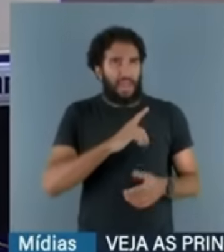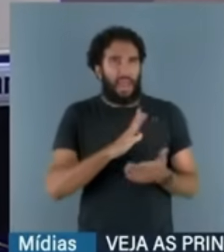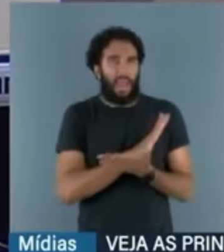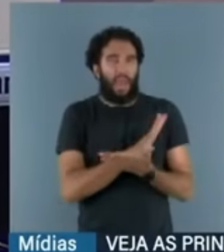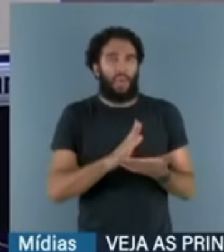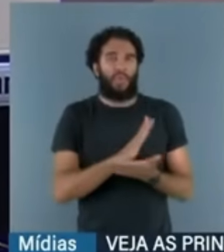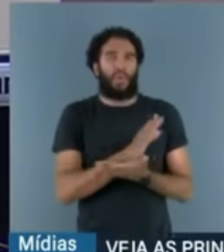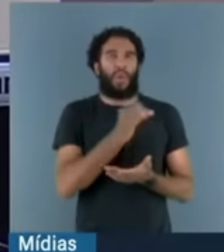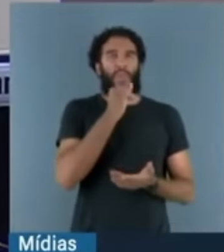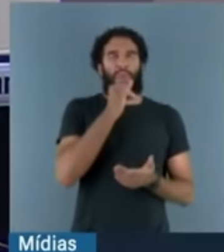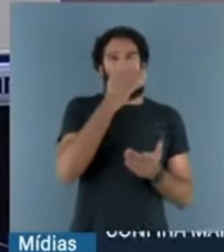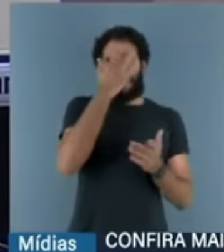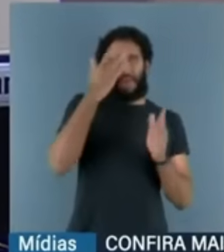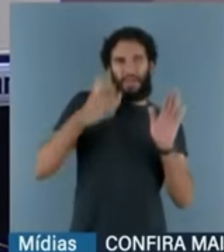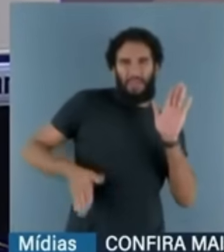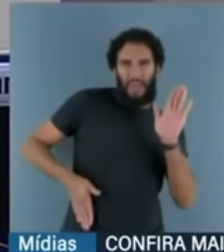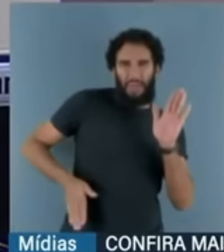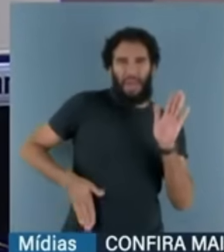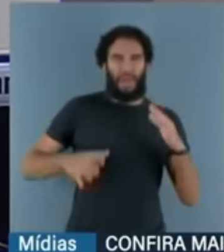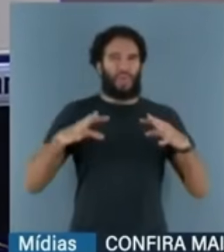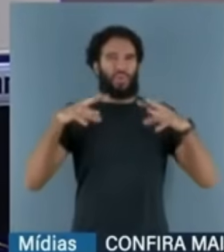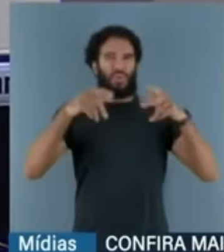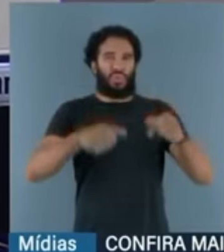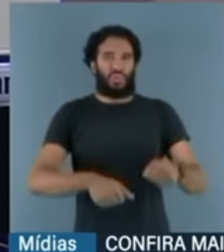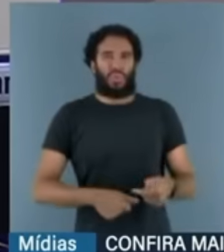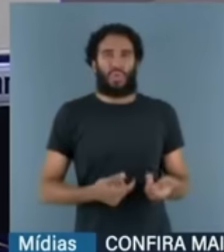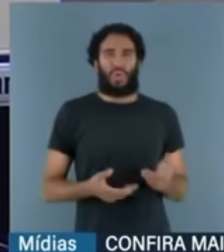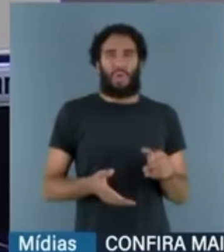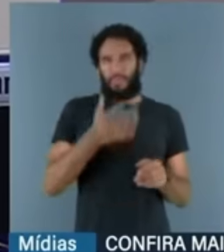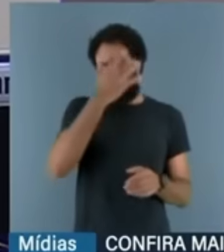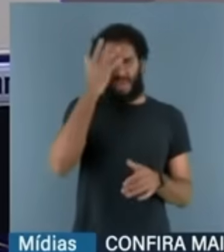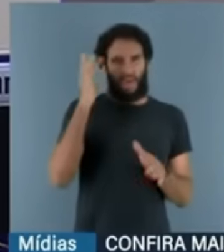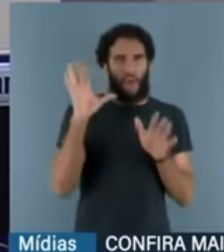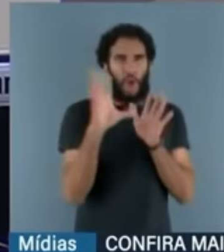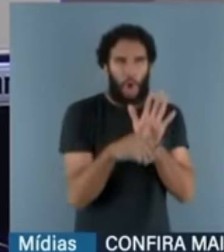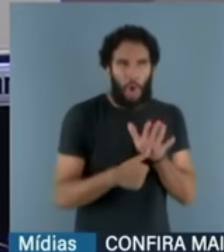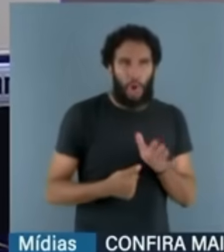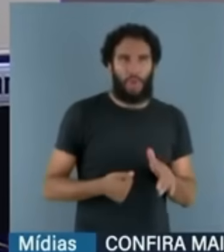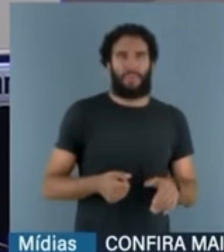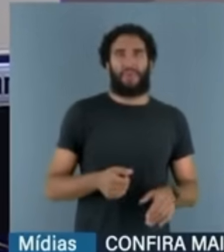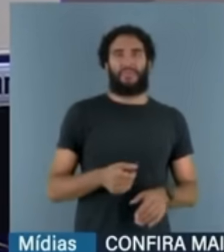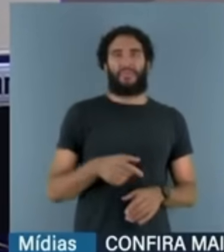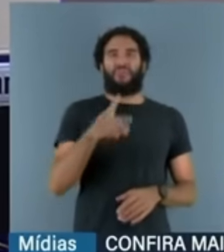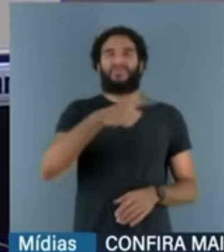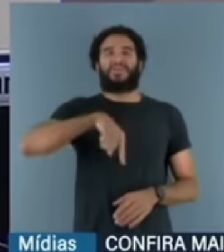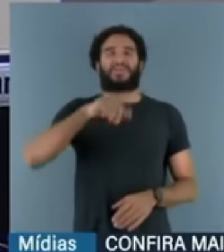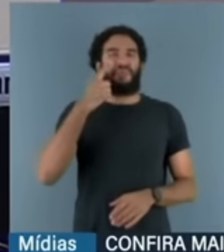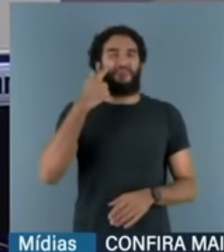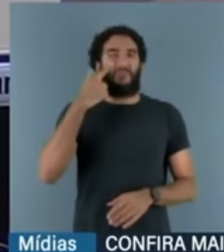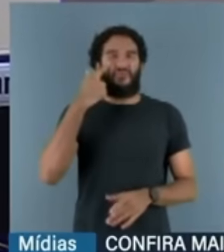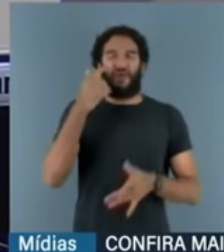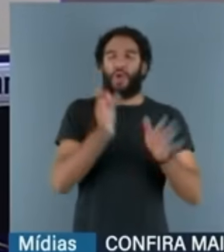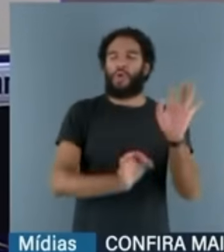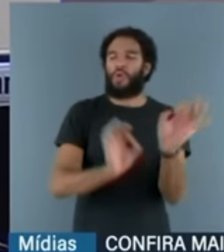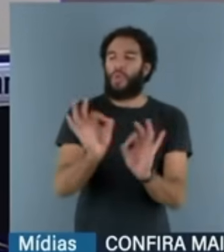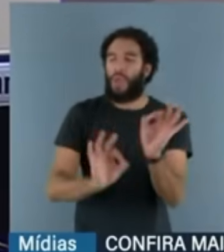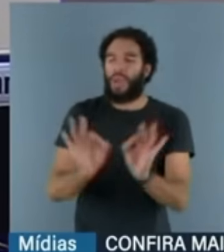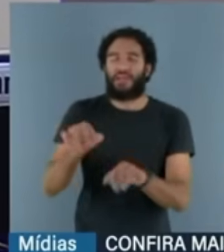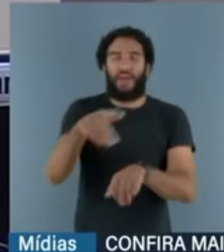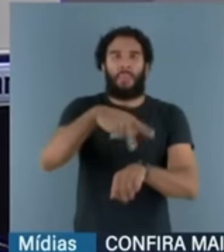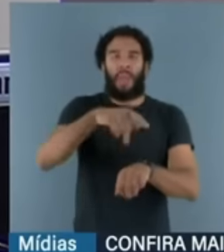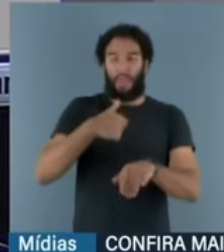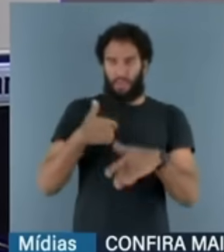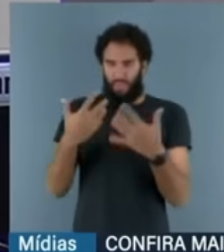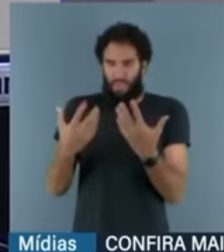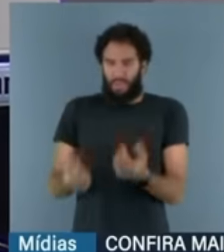exemplo, vagabundo, tudinho, ladrão, safado, enfim, aí vocês vão ver o que é por ordem no país. Não admito que o